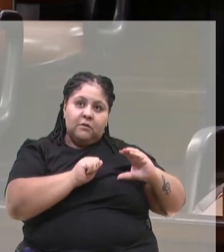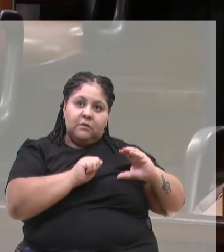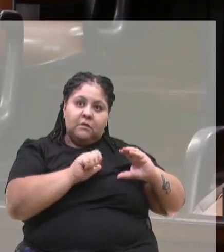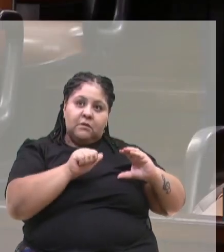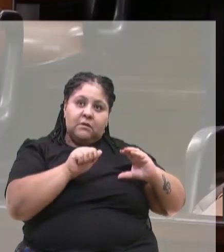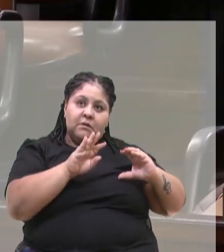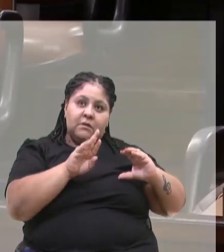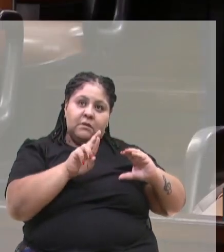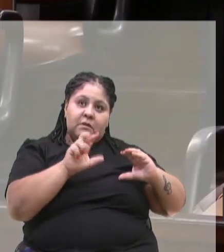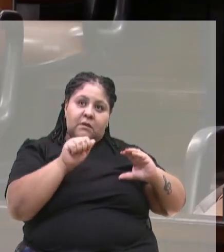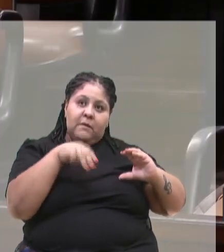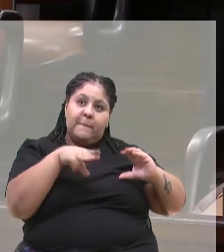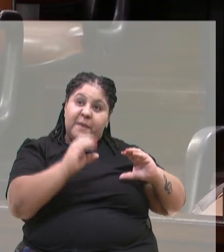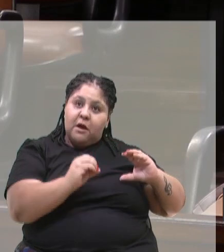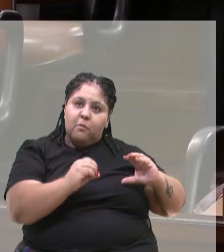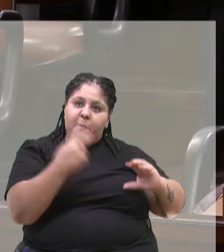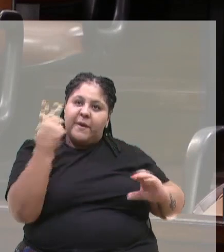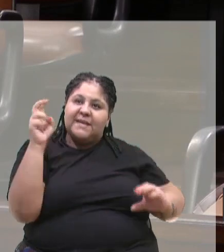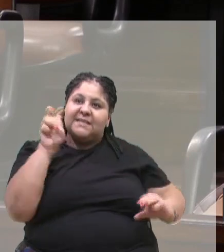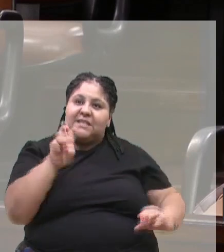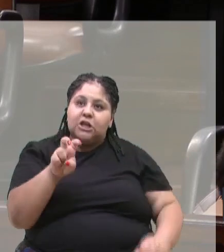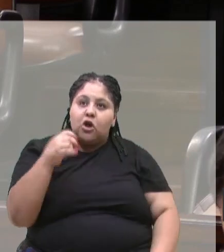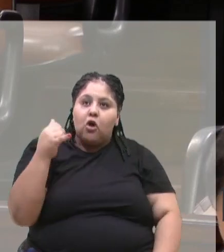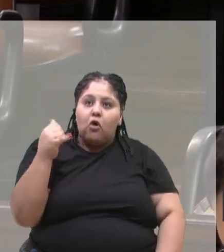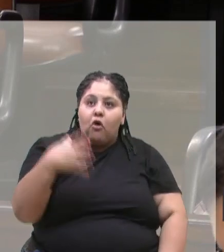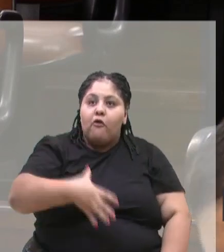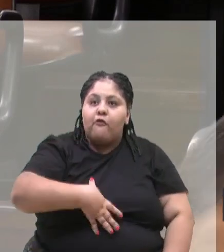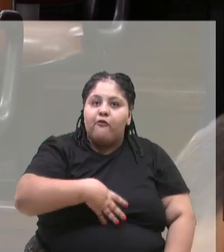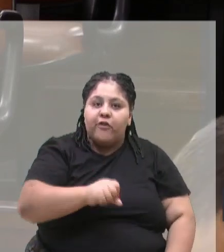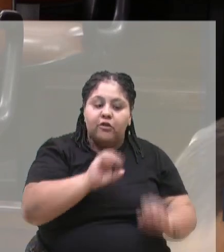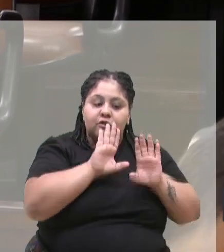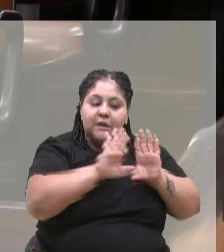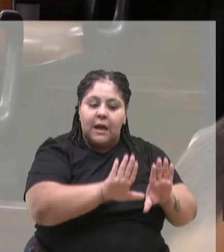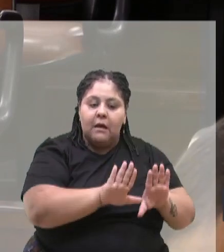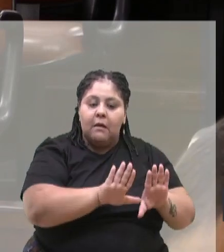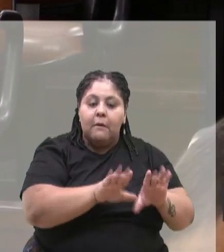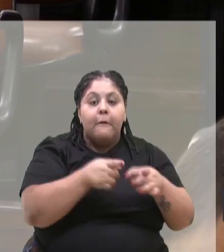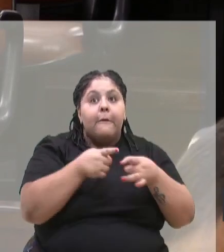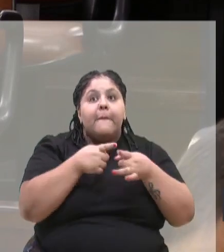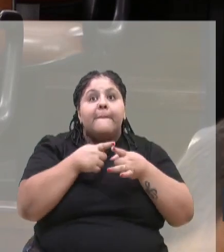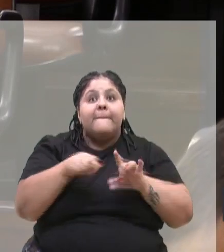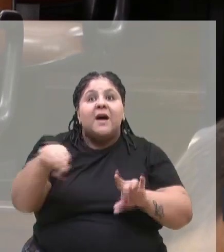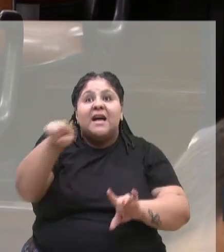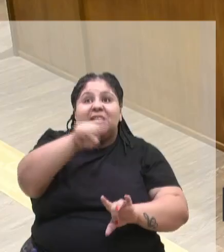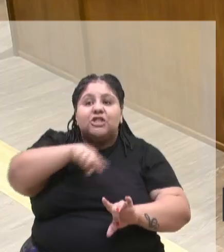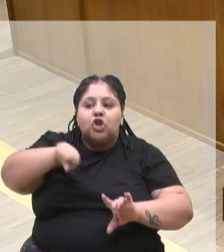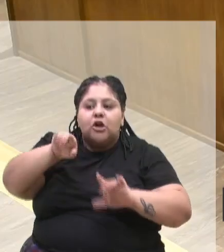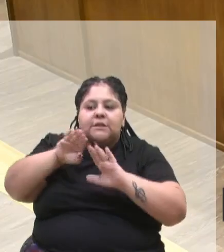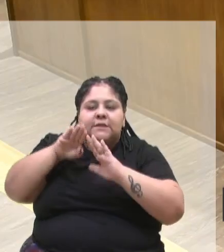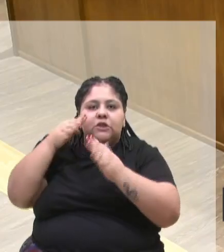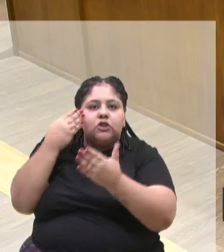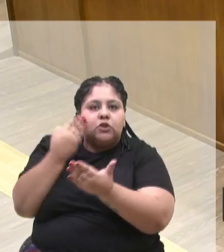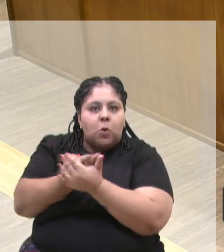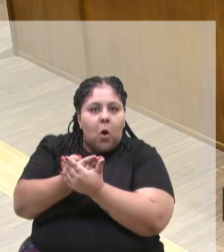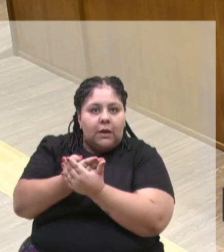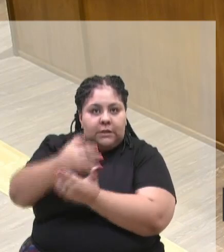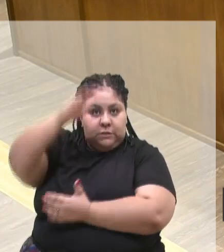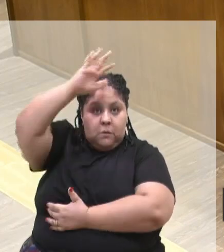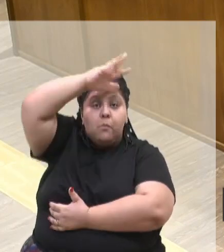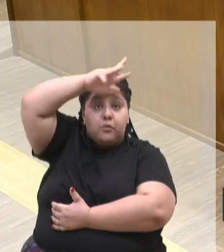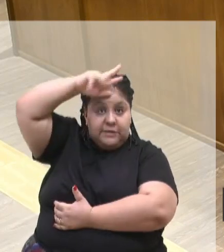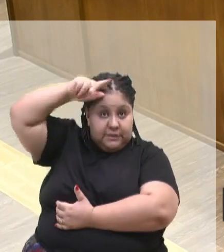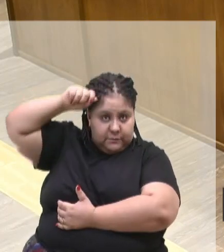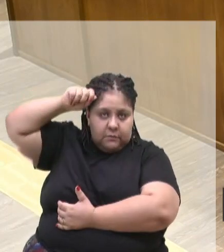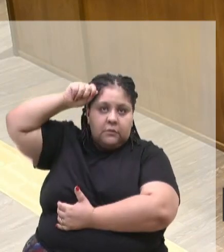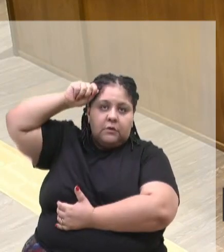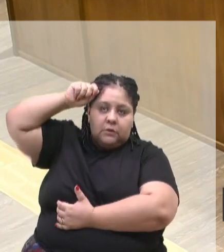5 crianças ficarem lá. Só que aí o seguinte, gente, as nossas escolas municipais,